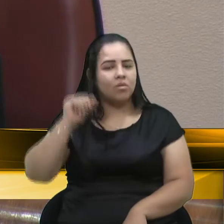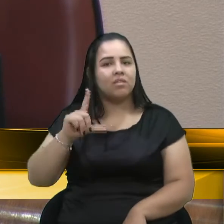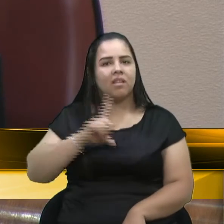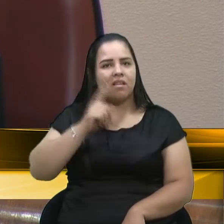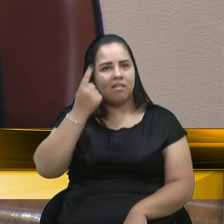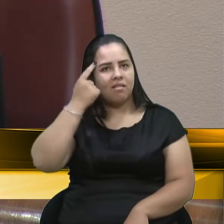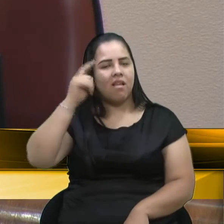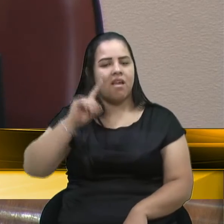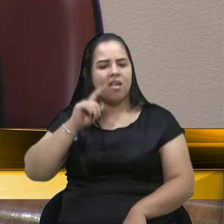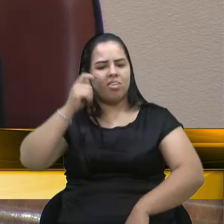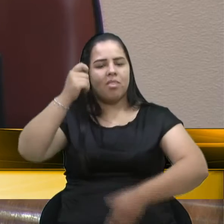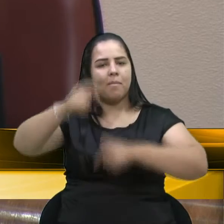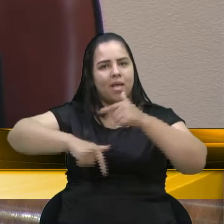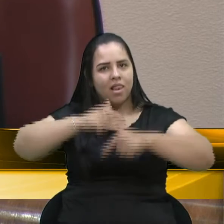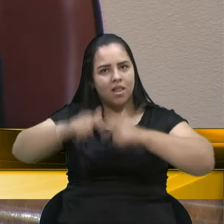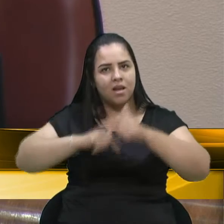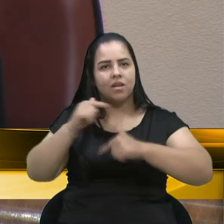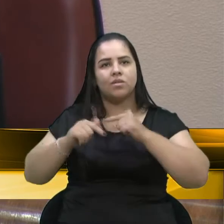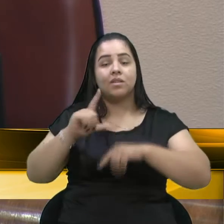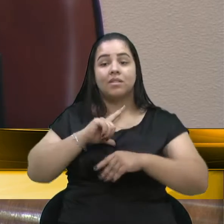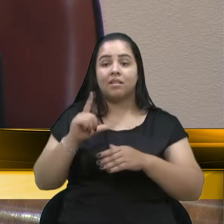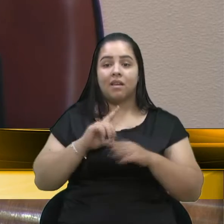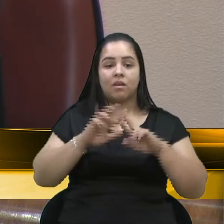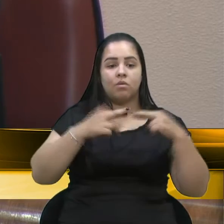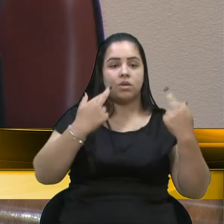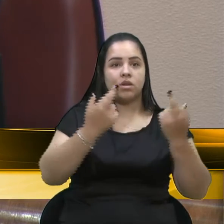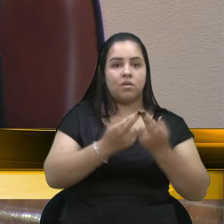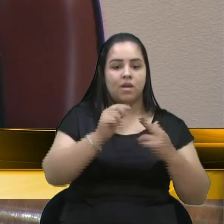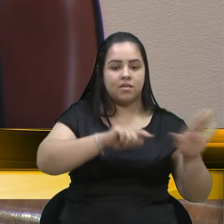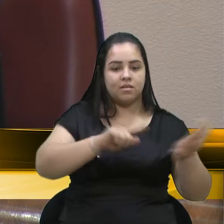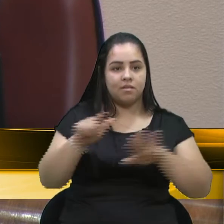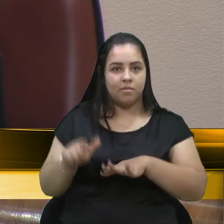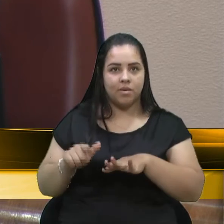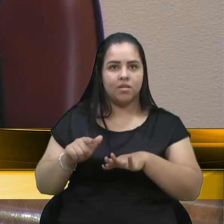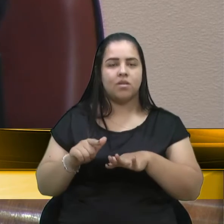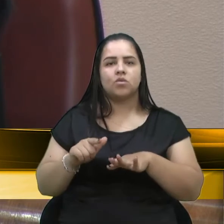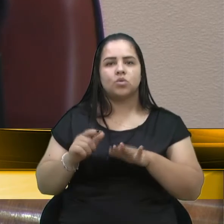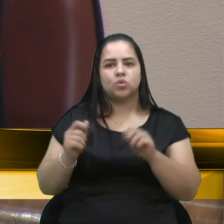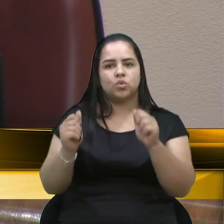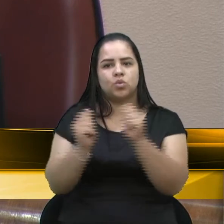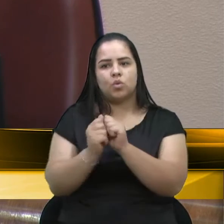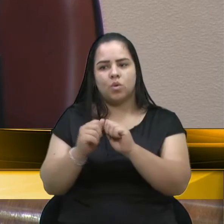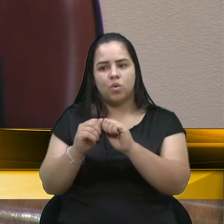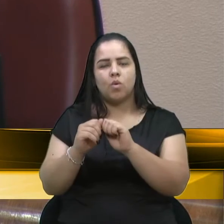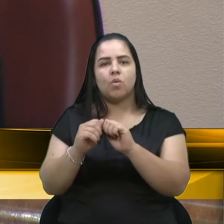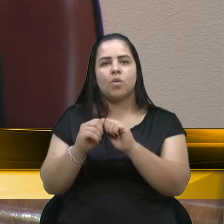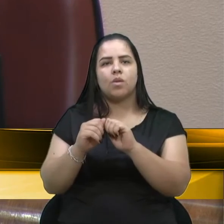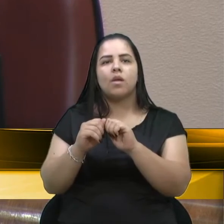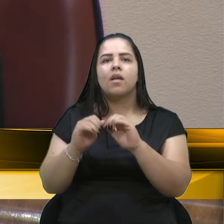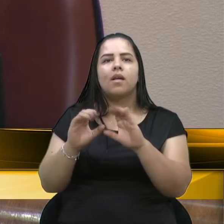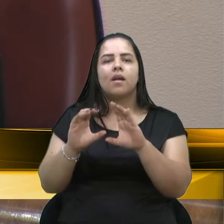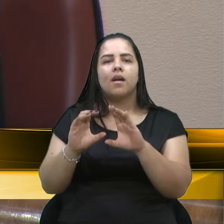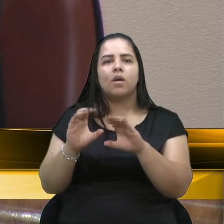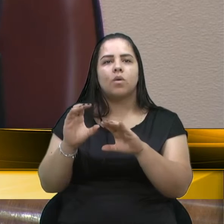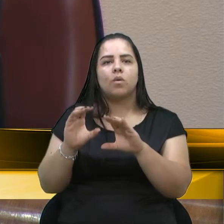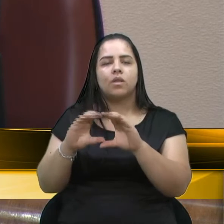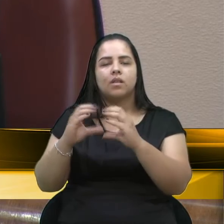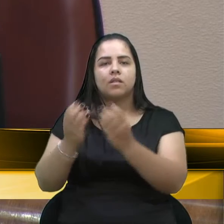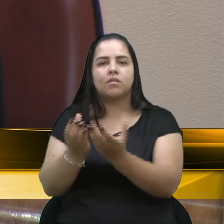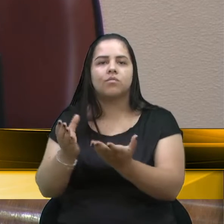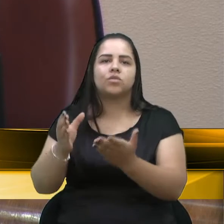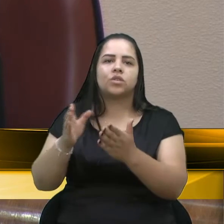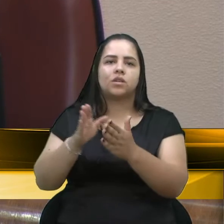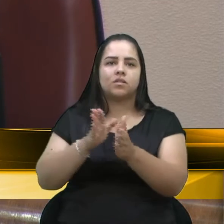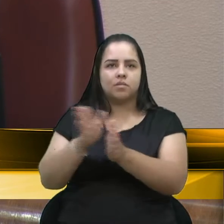Temos reunião da bancada agendada ainda para essa semana com a coordenadora de acessibilidade, Já conversamos com a vice-prefeita Paula Iores,